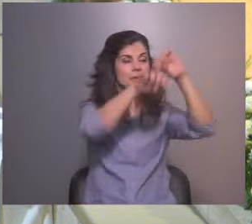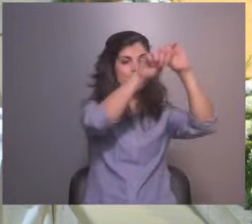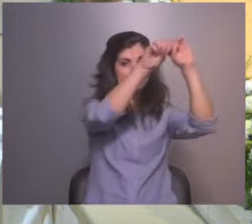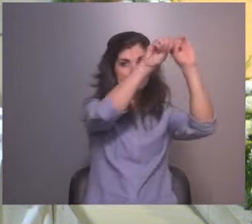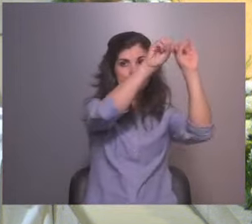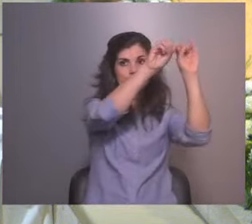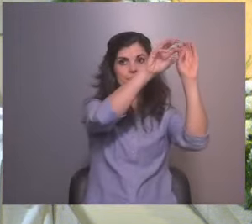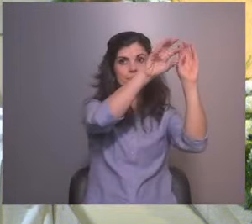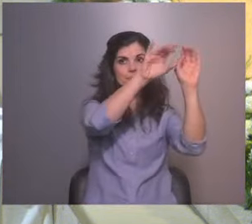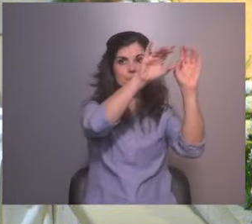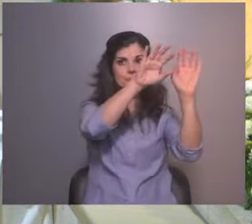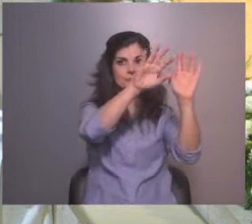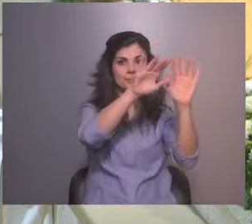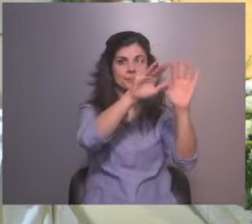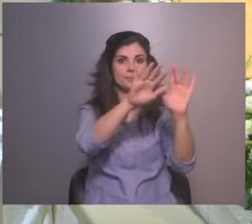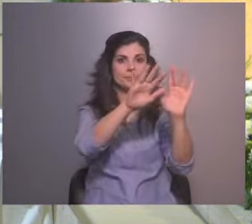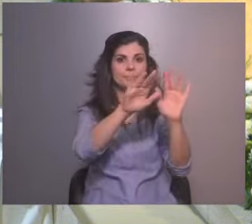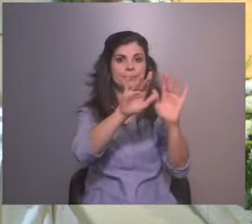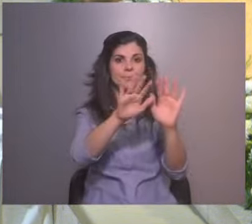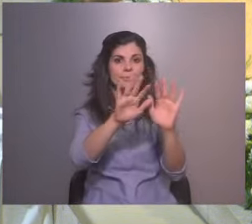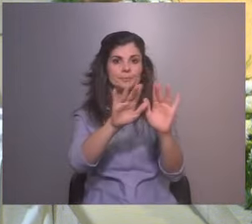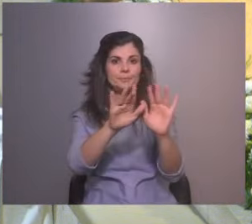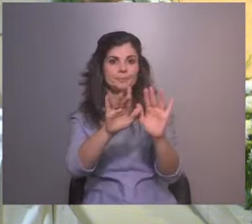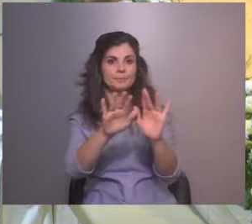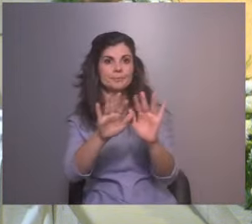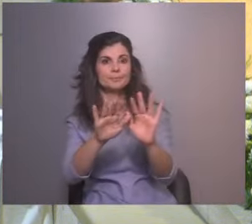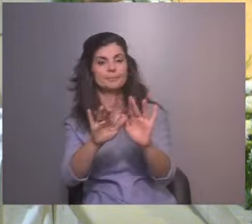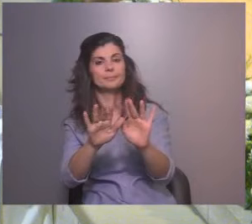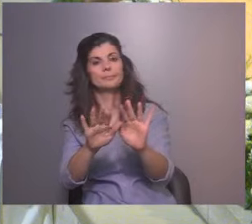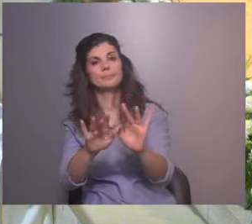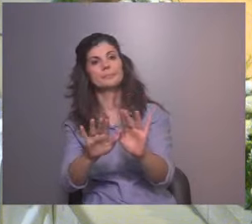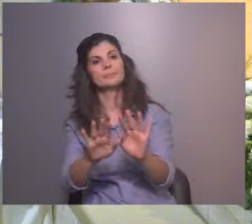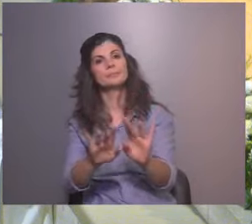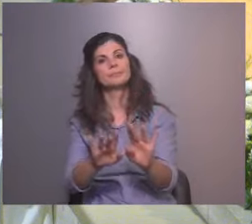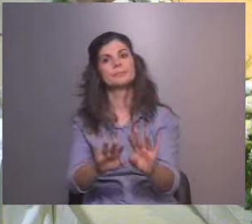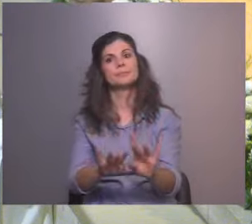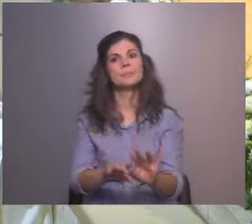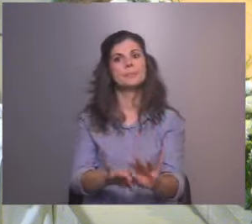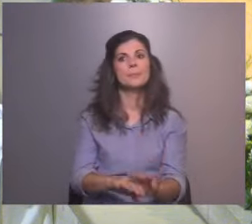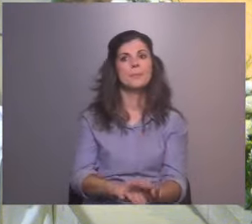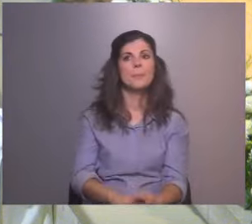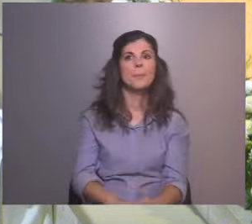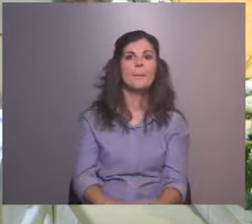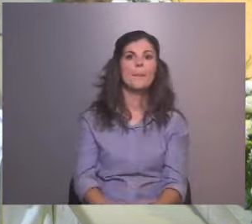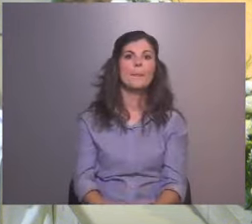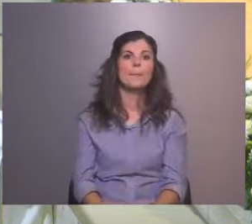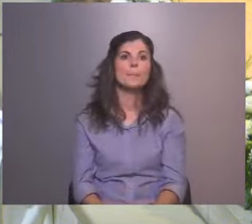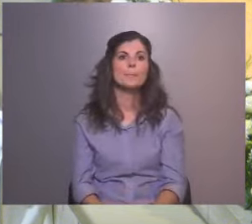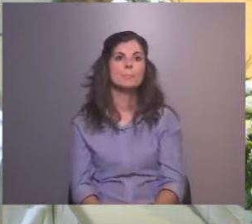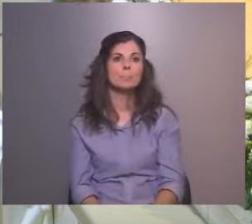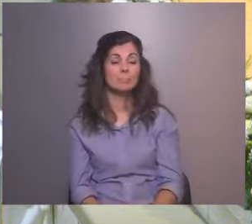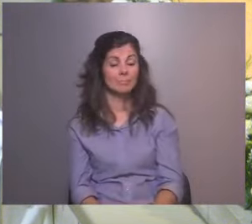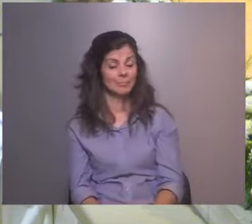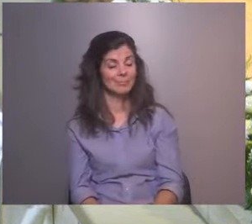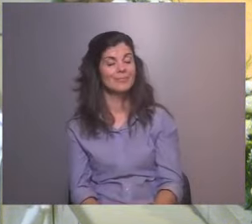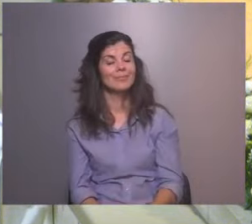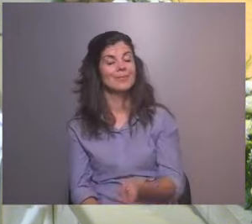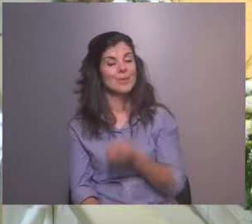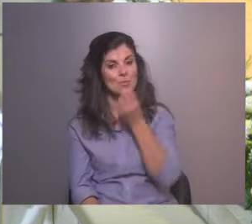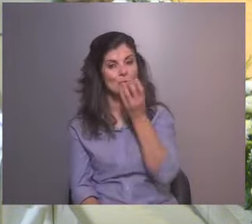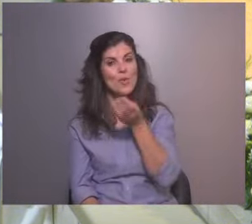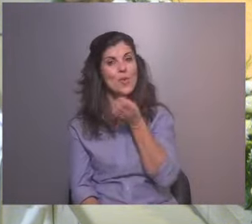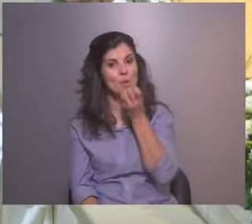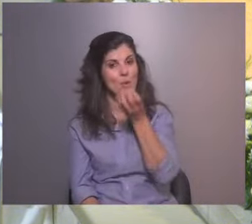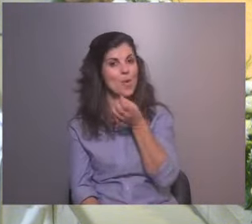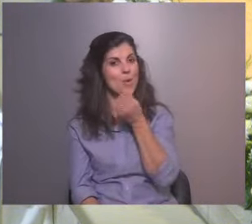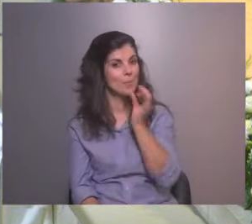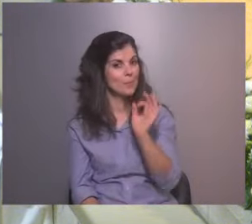Regina Pacis, da nobis pacem. Cantamos.